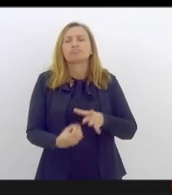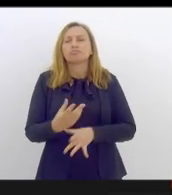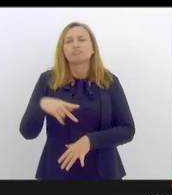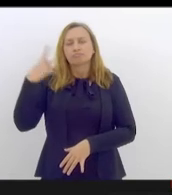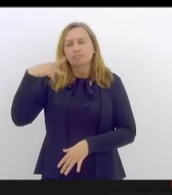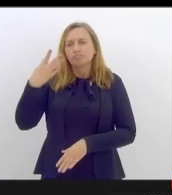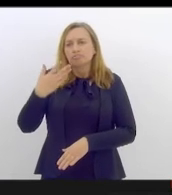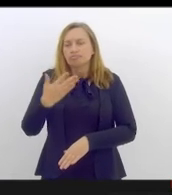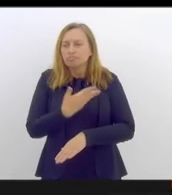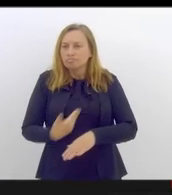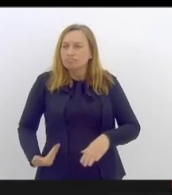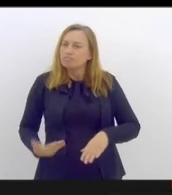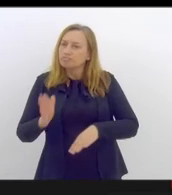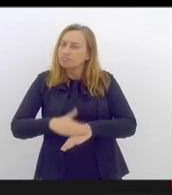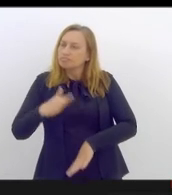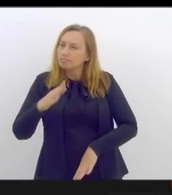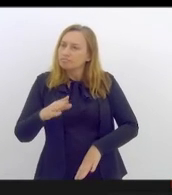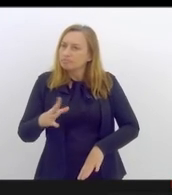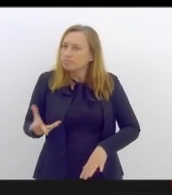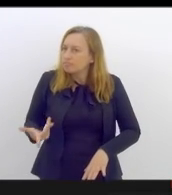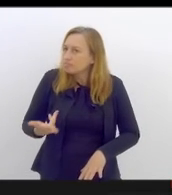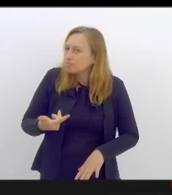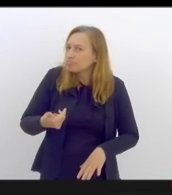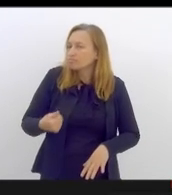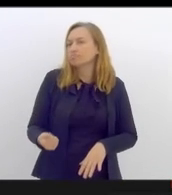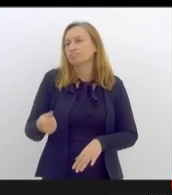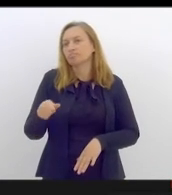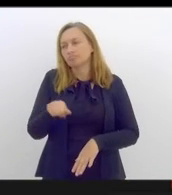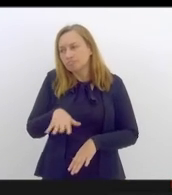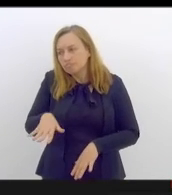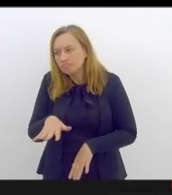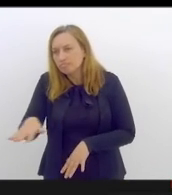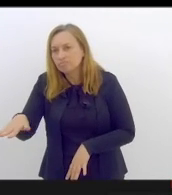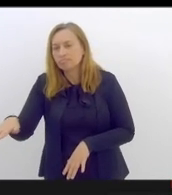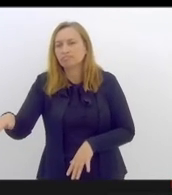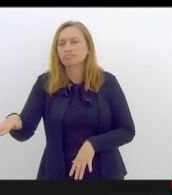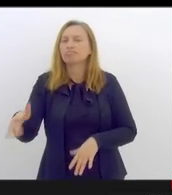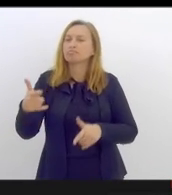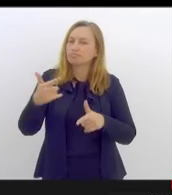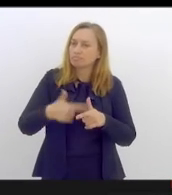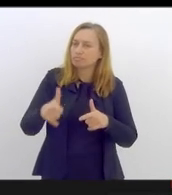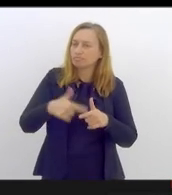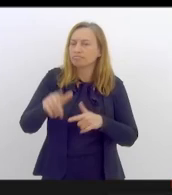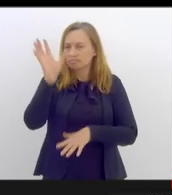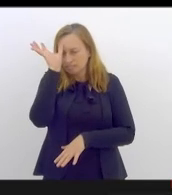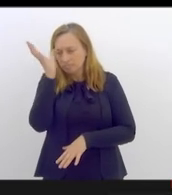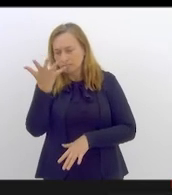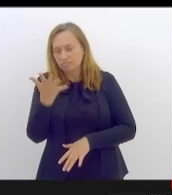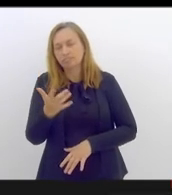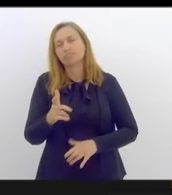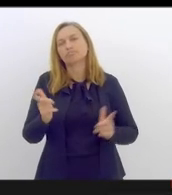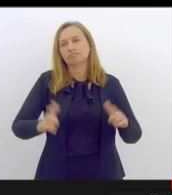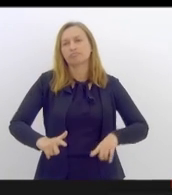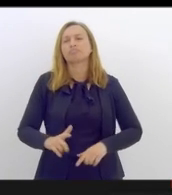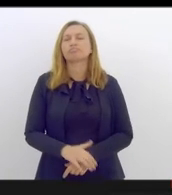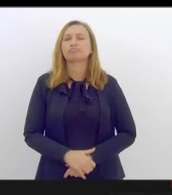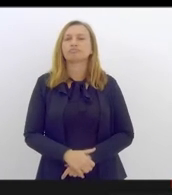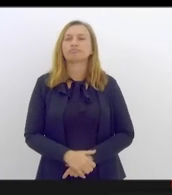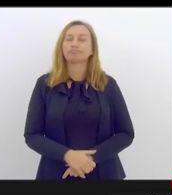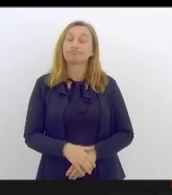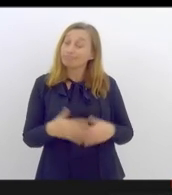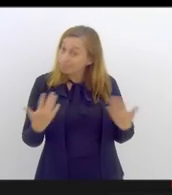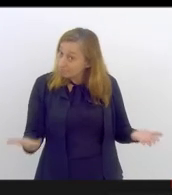mais favoráveis a resolução dos problemas daquela determinada comunidade